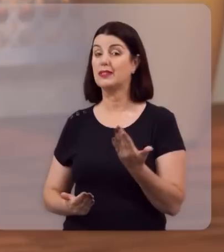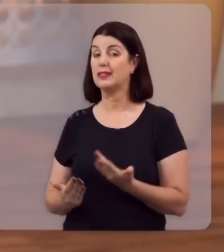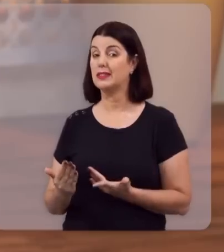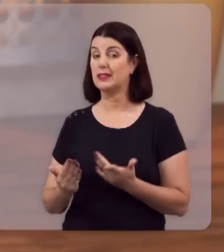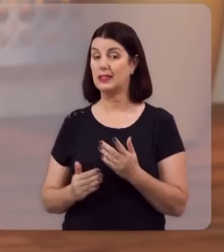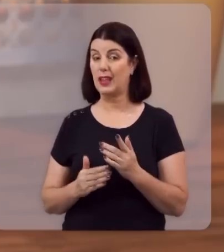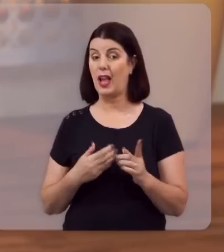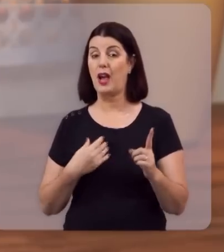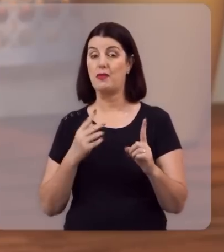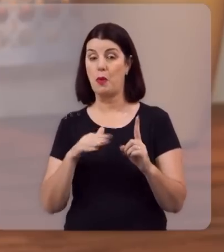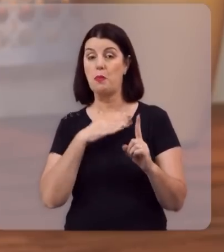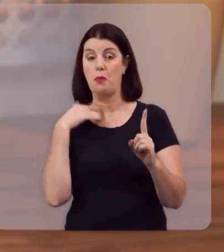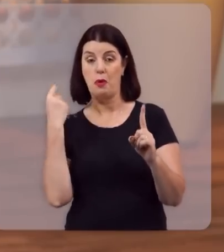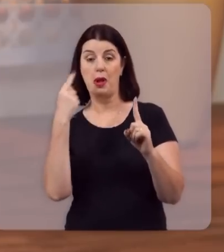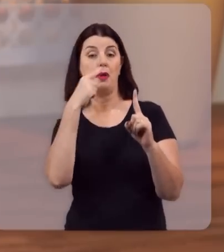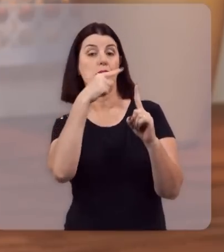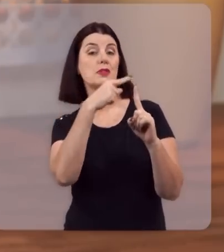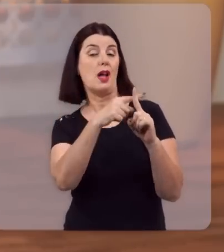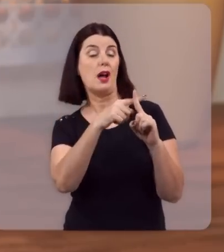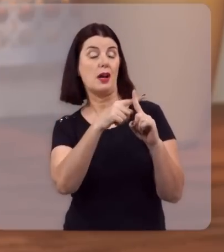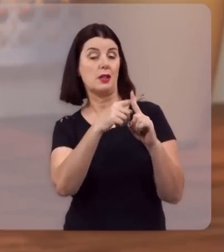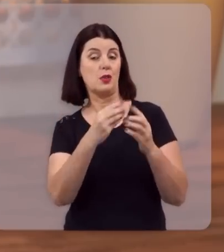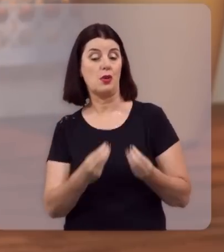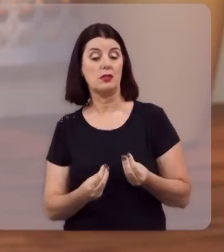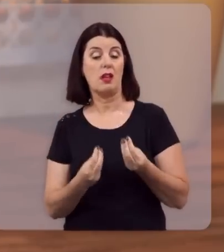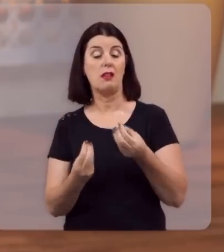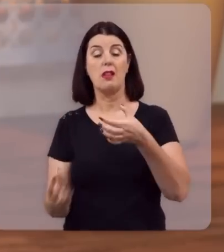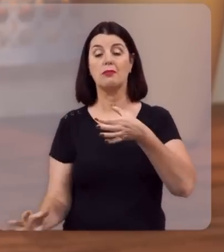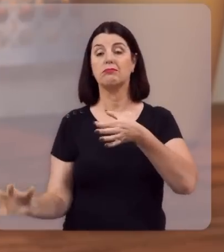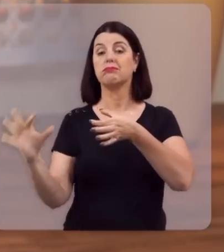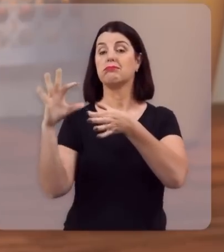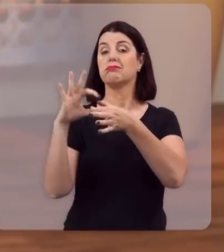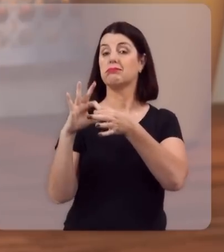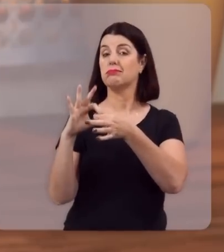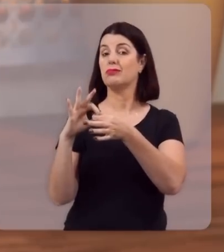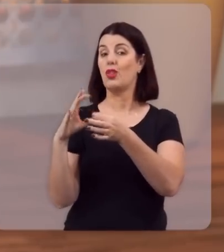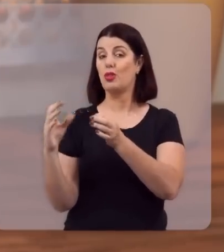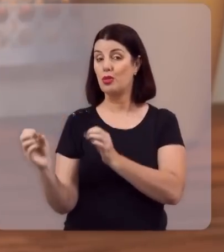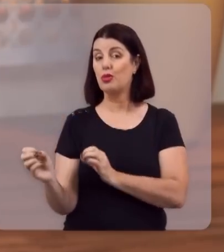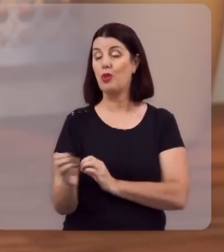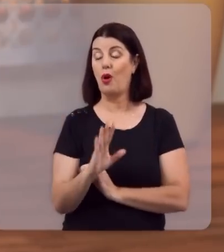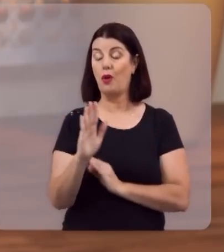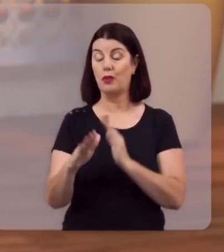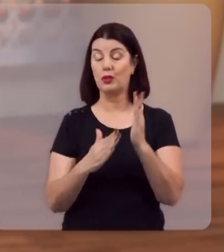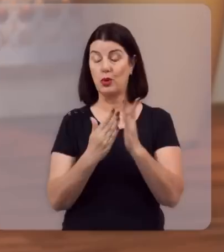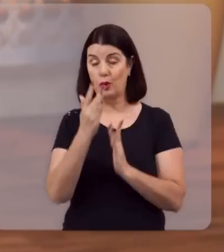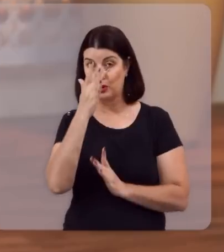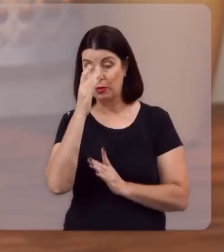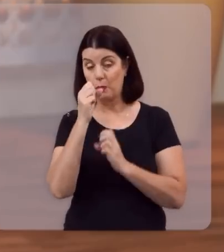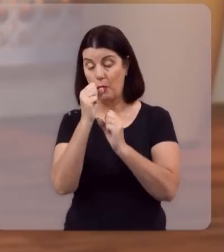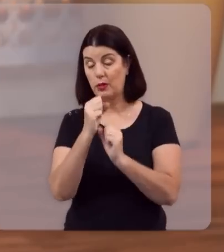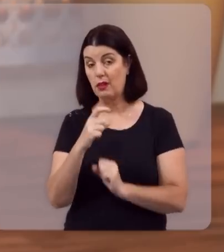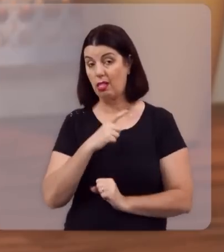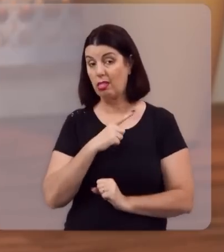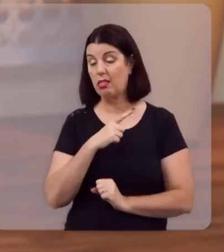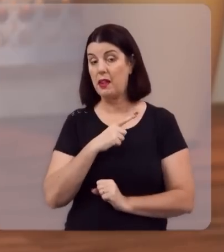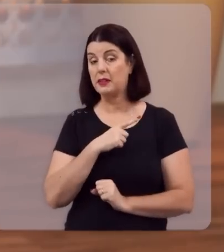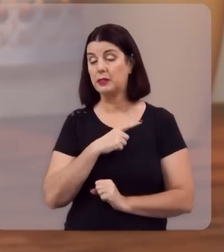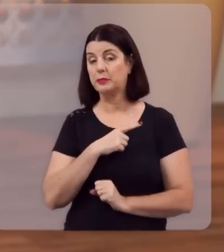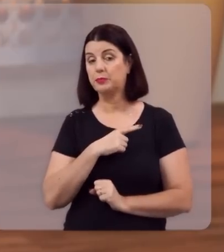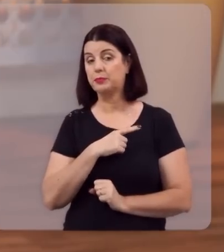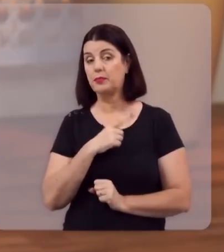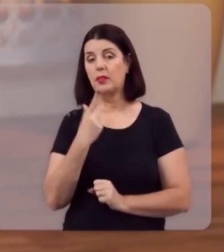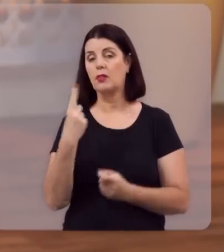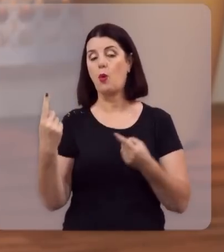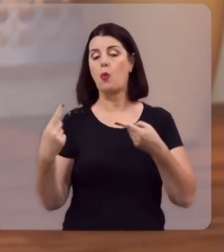a morte de cruz e para abrir um caminho de reconciliação para que todo esse poder que ele